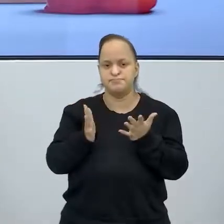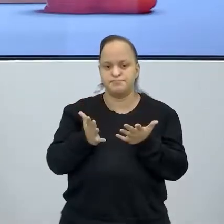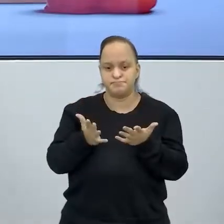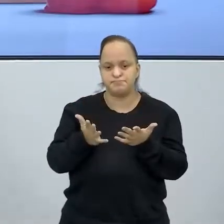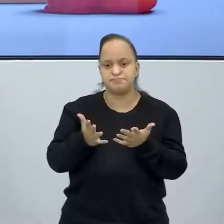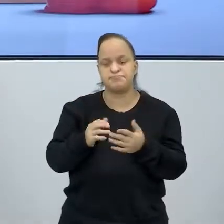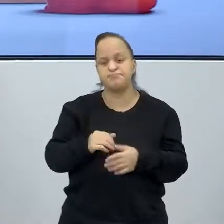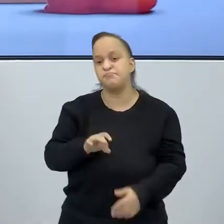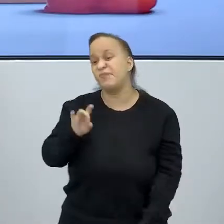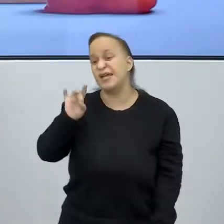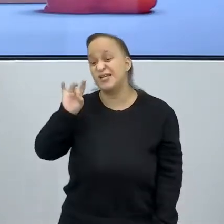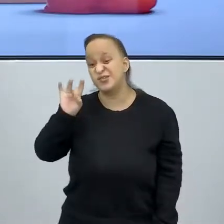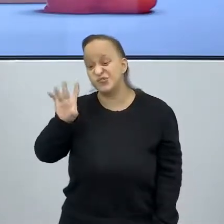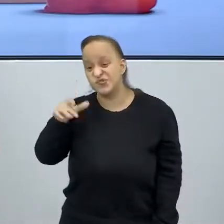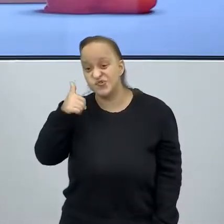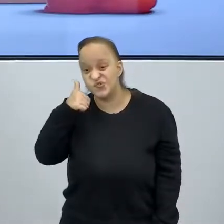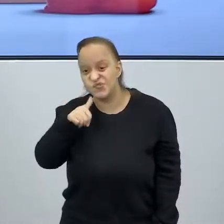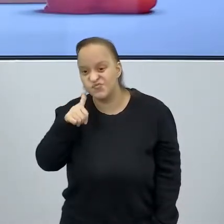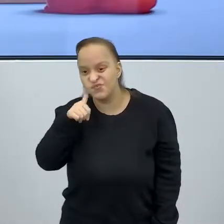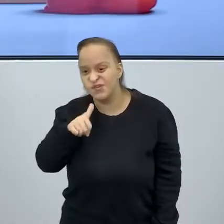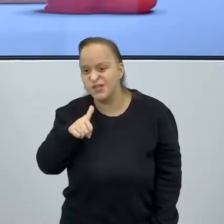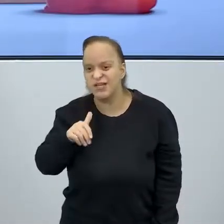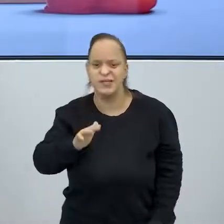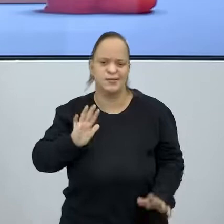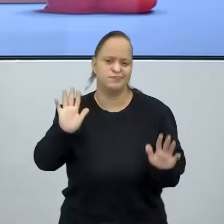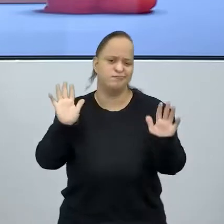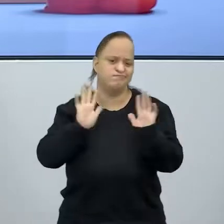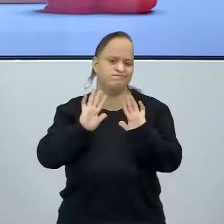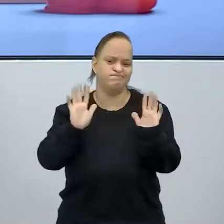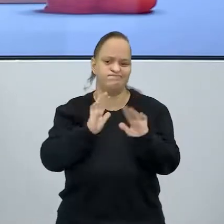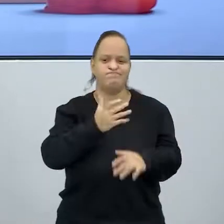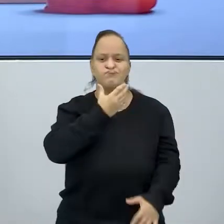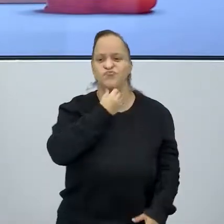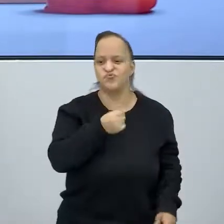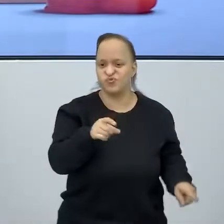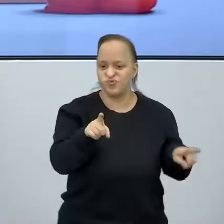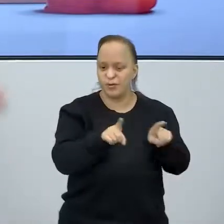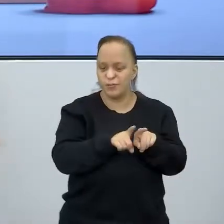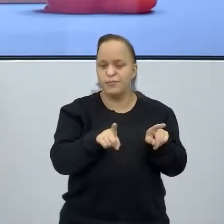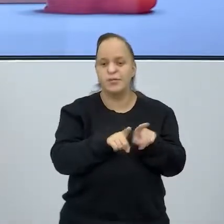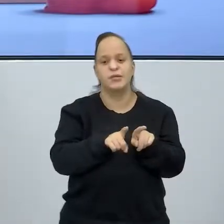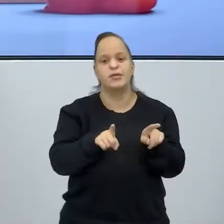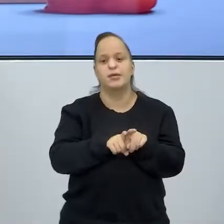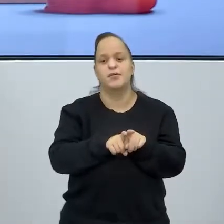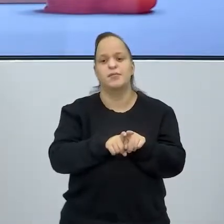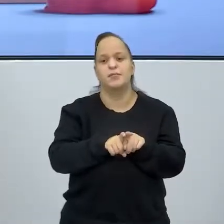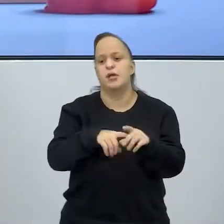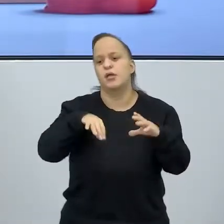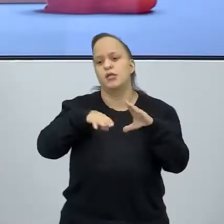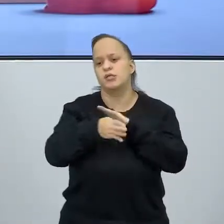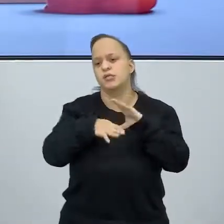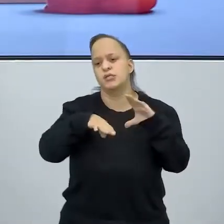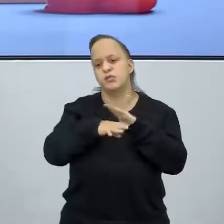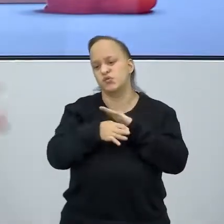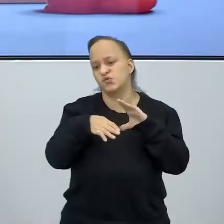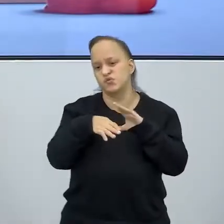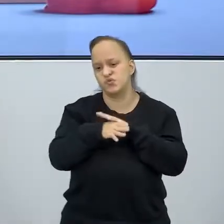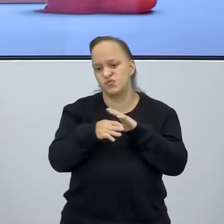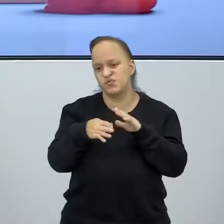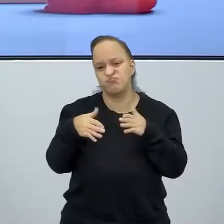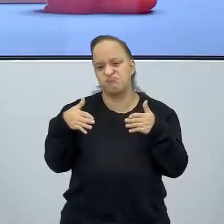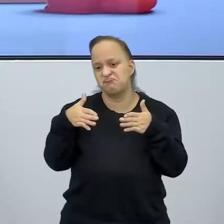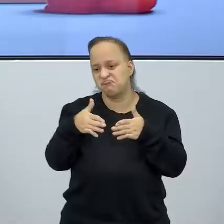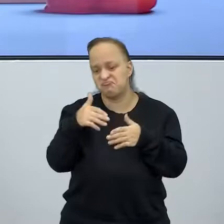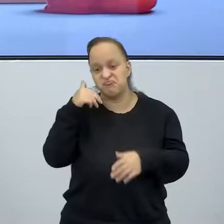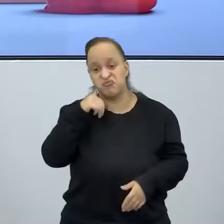que não afeta só mulheres, porque a gente tem esse costume de atrelar esses movimentos apenas a mulheres, mas é um transtorno